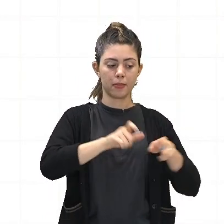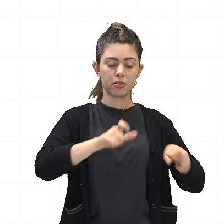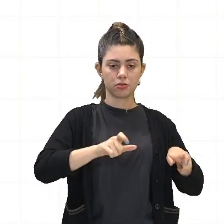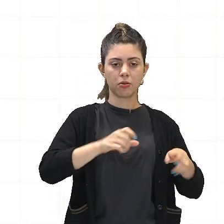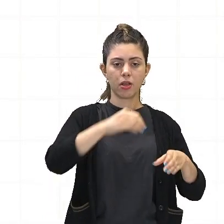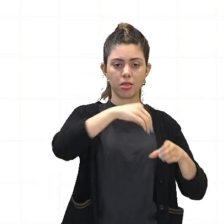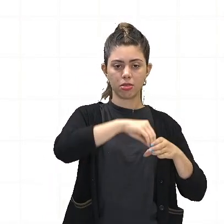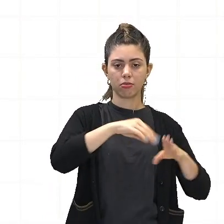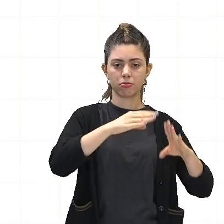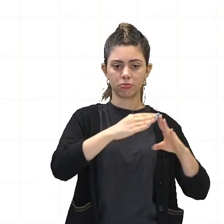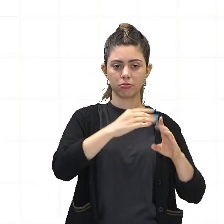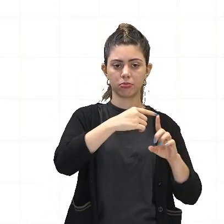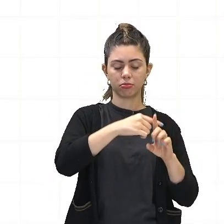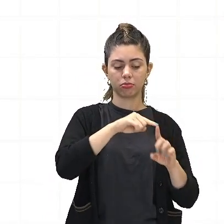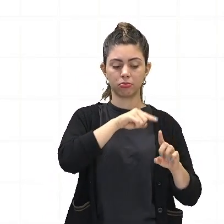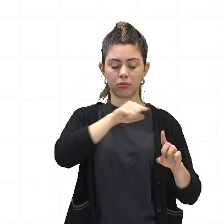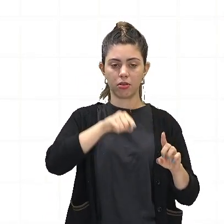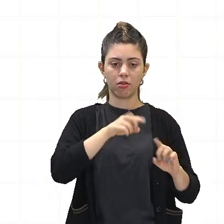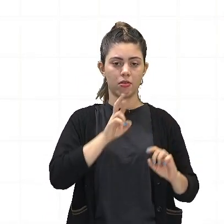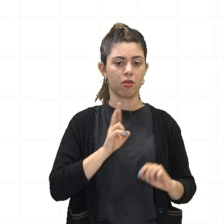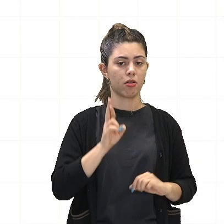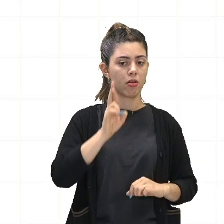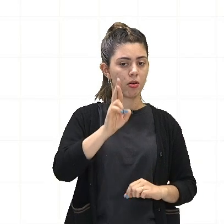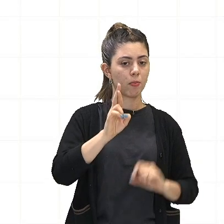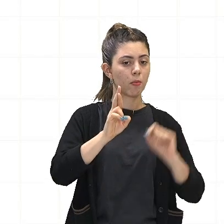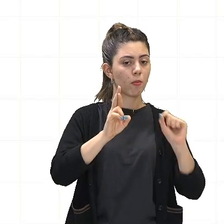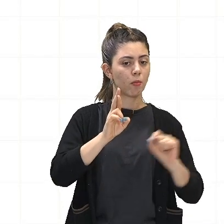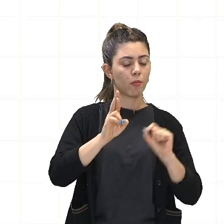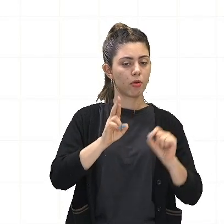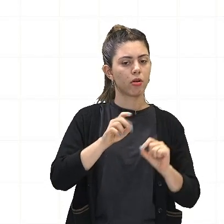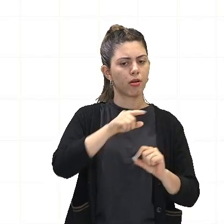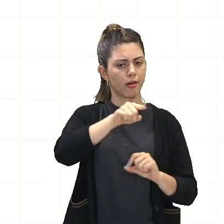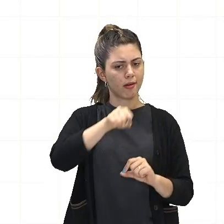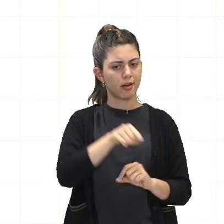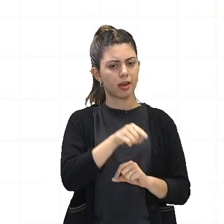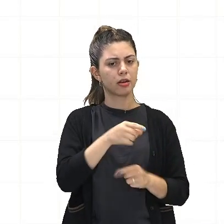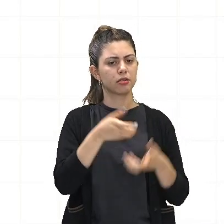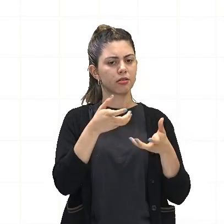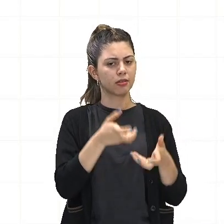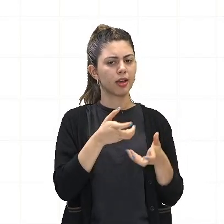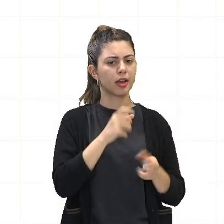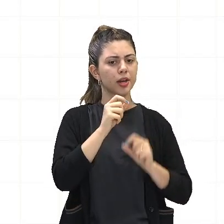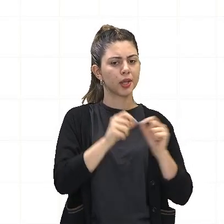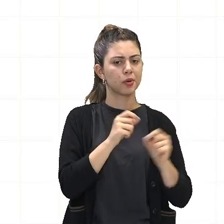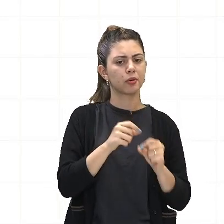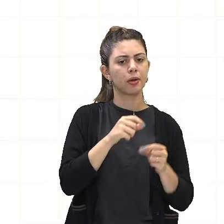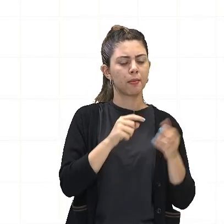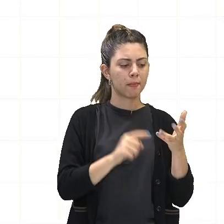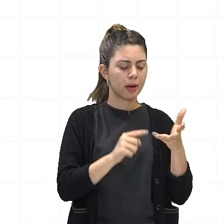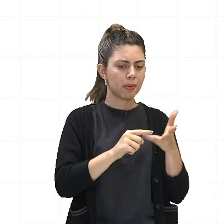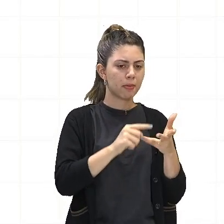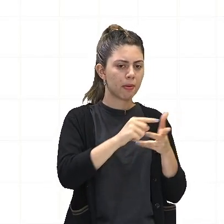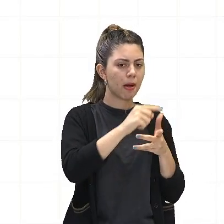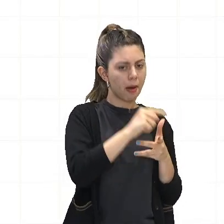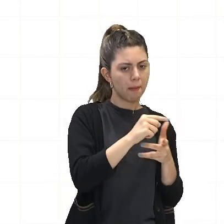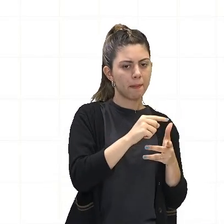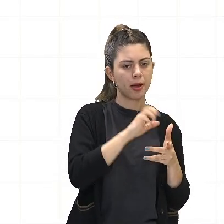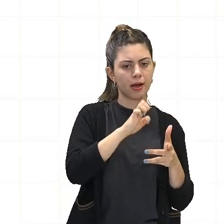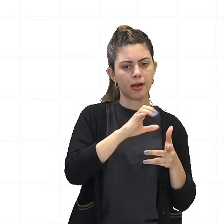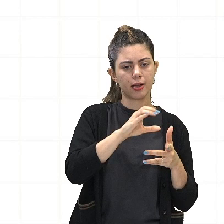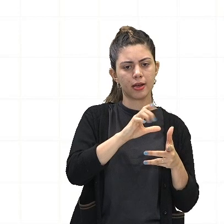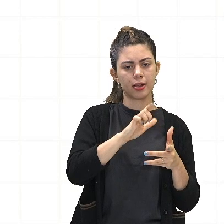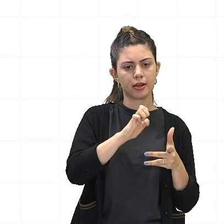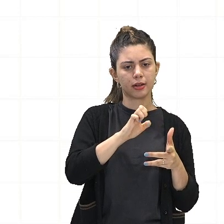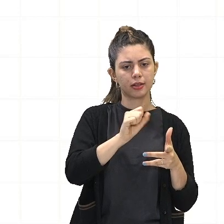eles vão passar a questionar a influência da Igreja Católica nas relações seculares, em